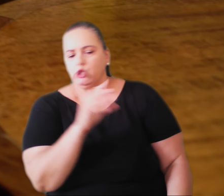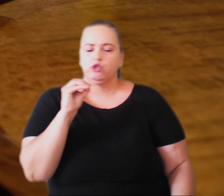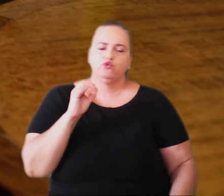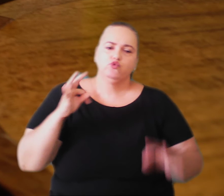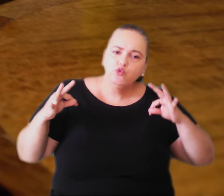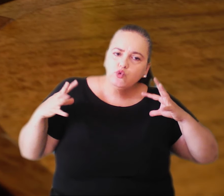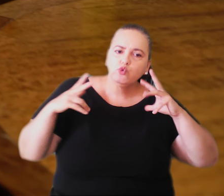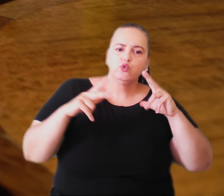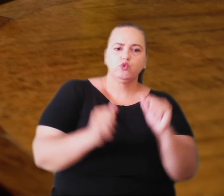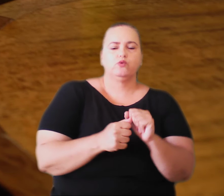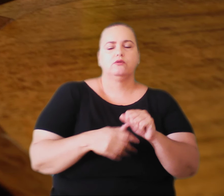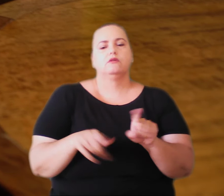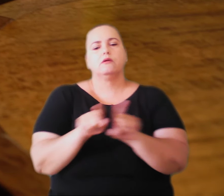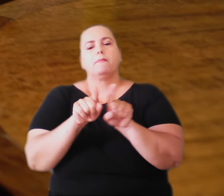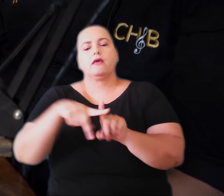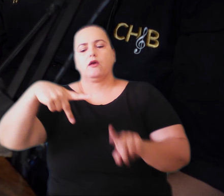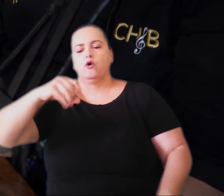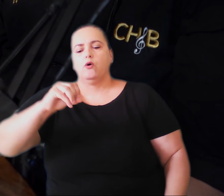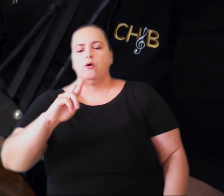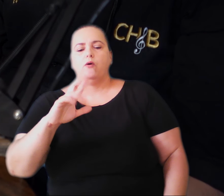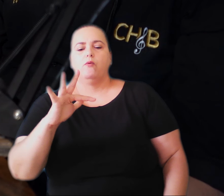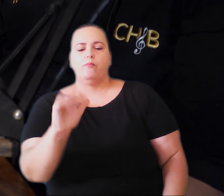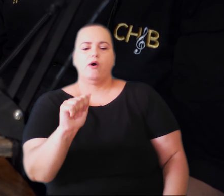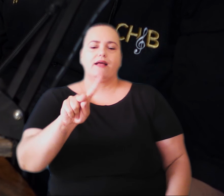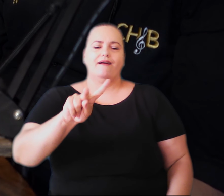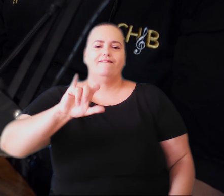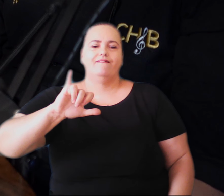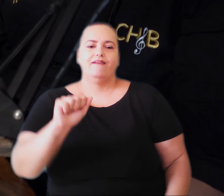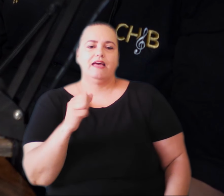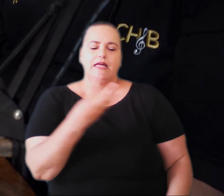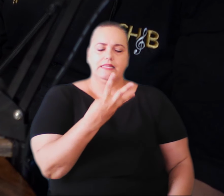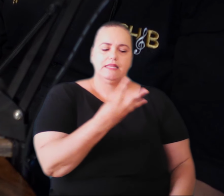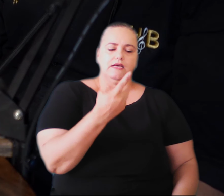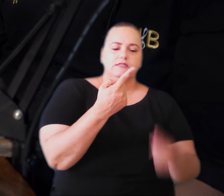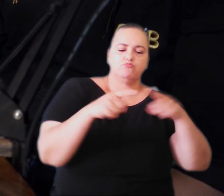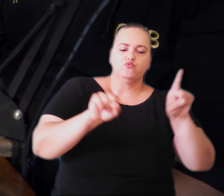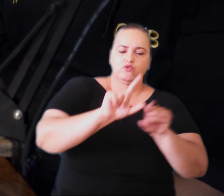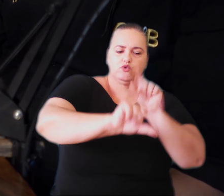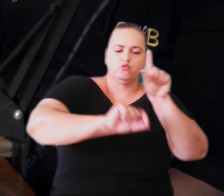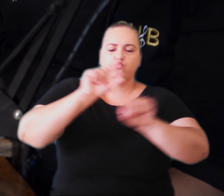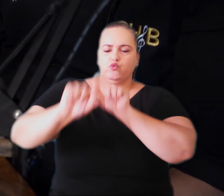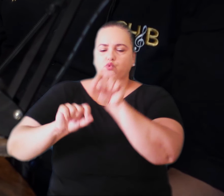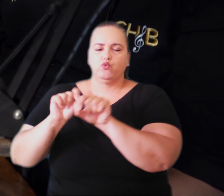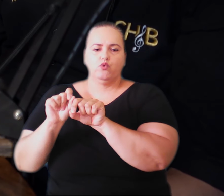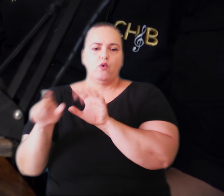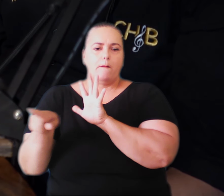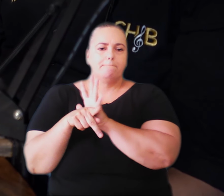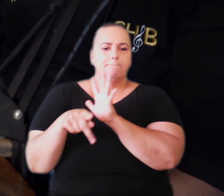todos... O Porca Velho, nós já tava com as músicas escolhidas, três músicas, da